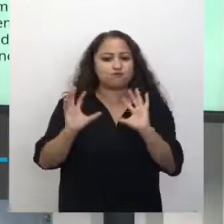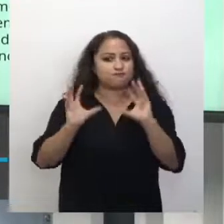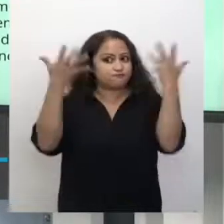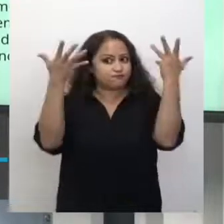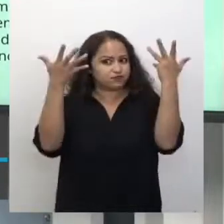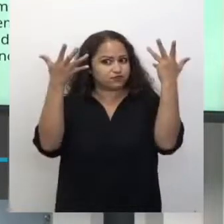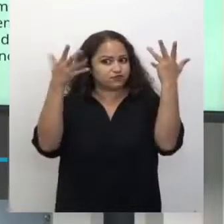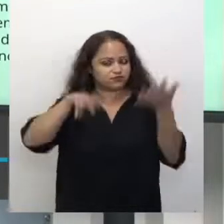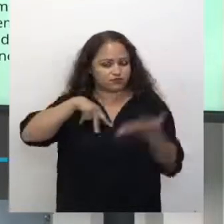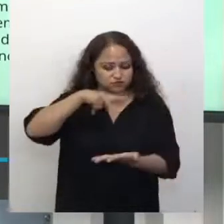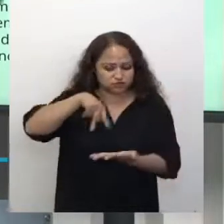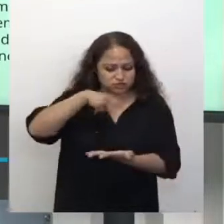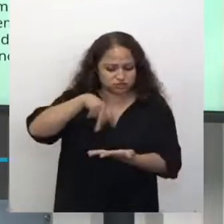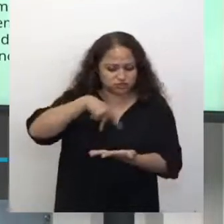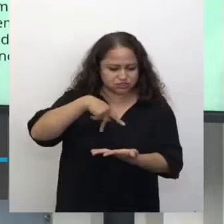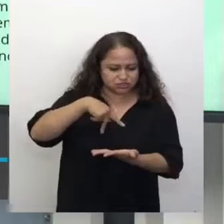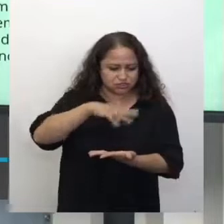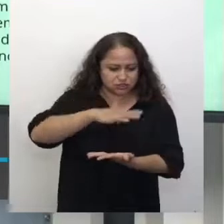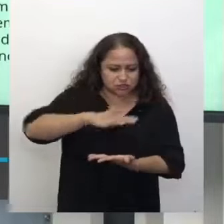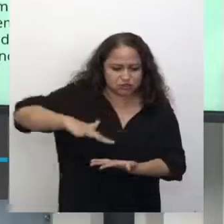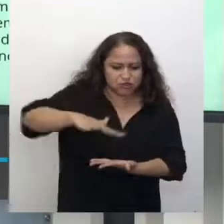espaço expositivo já, né,